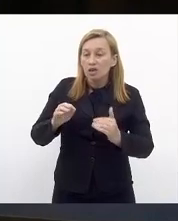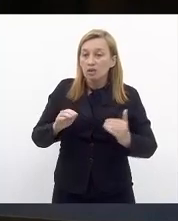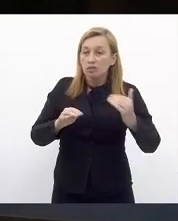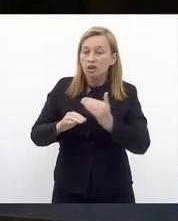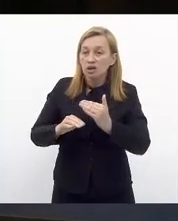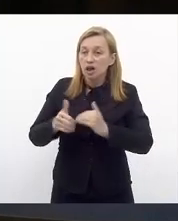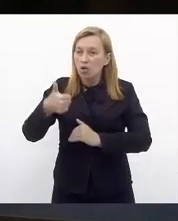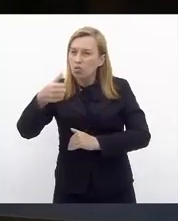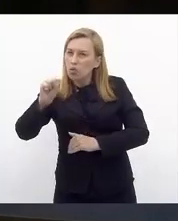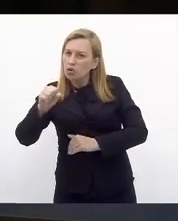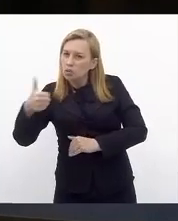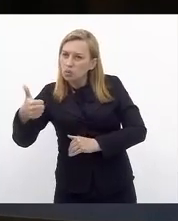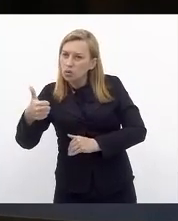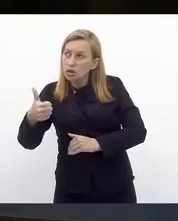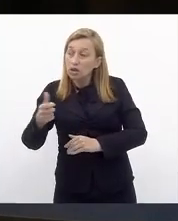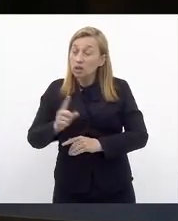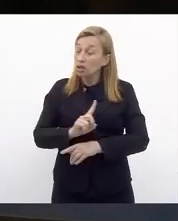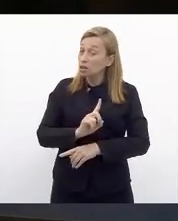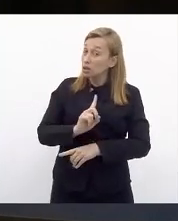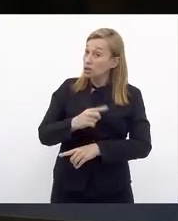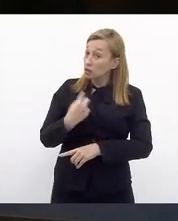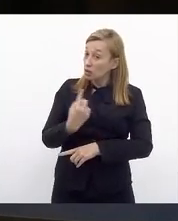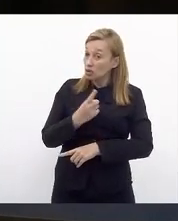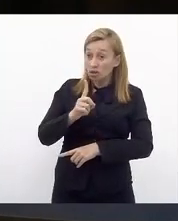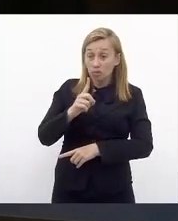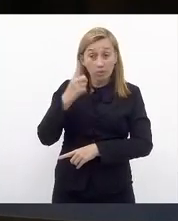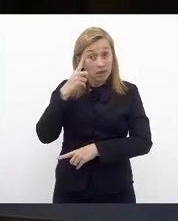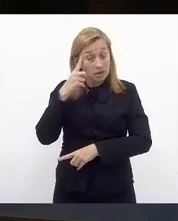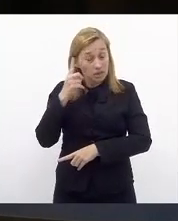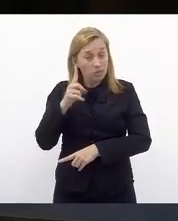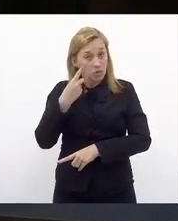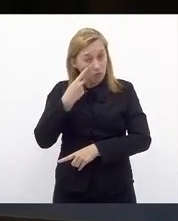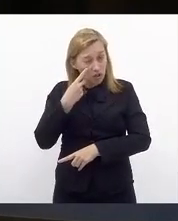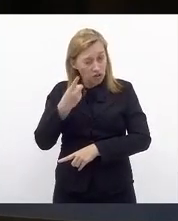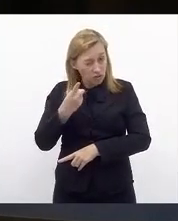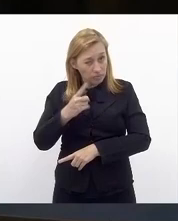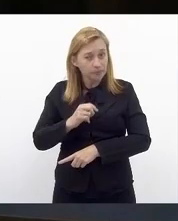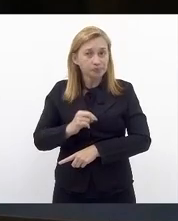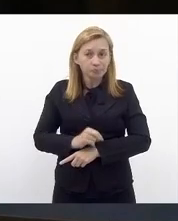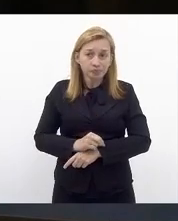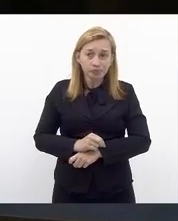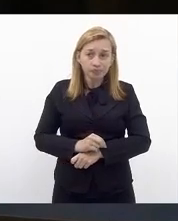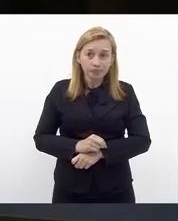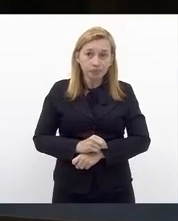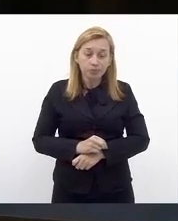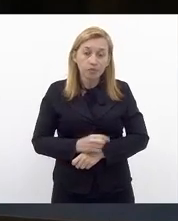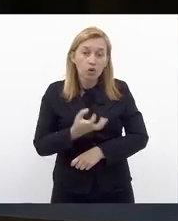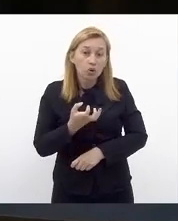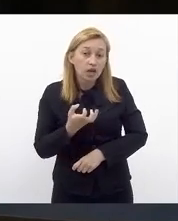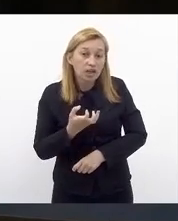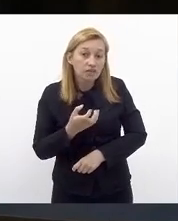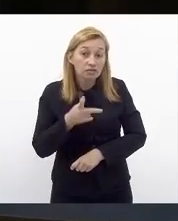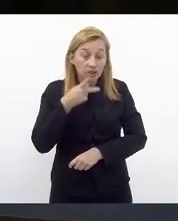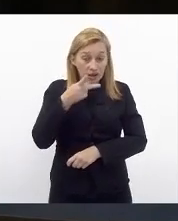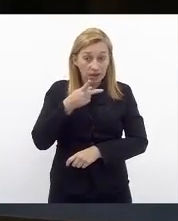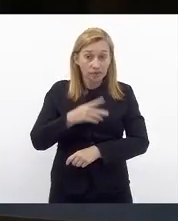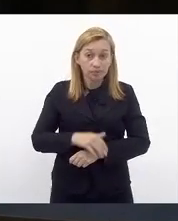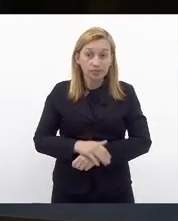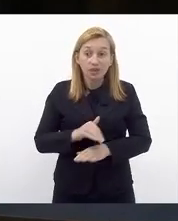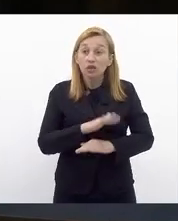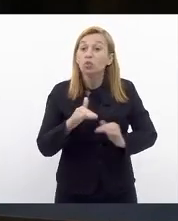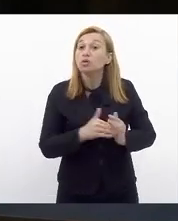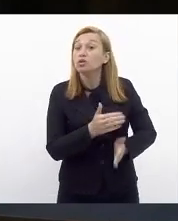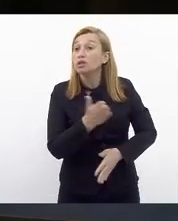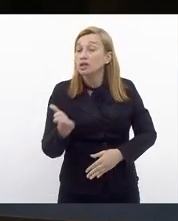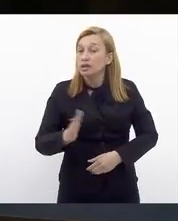portanto nós não levamos em consideração isso olha o que eu tô tentando dizer a